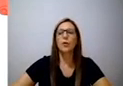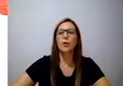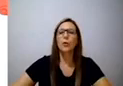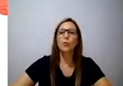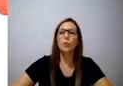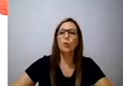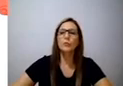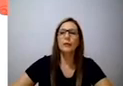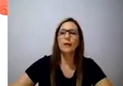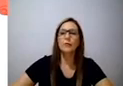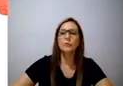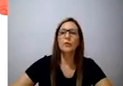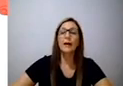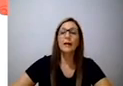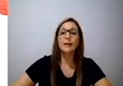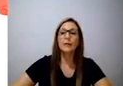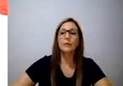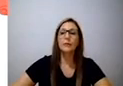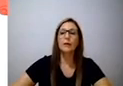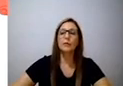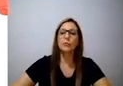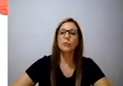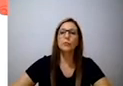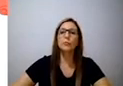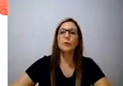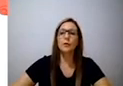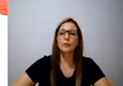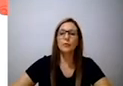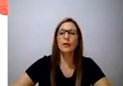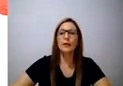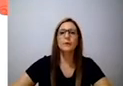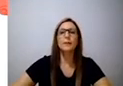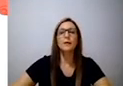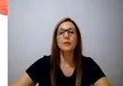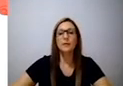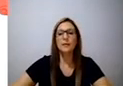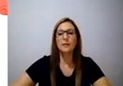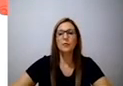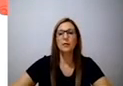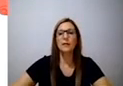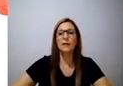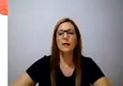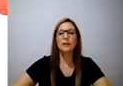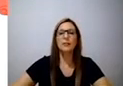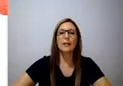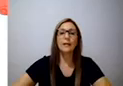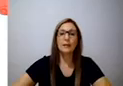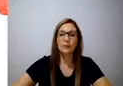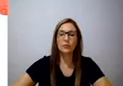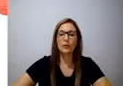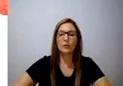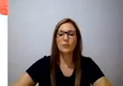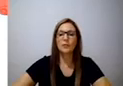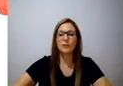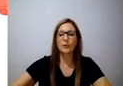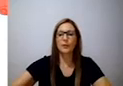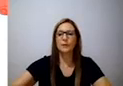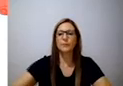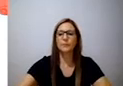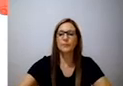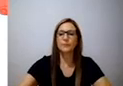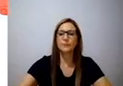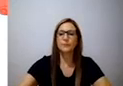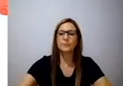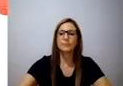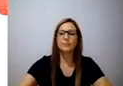afeto, um contato, um carinho, que todo humano tem. Então, a sexualidade, ela é natural do ser humano.